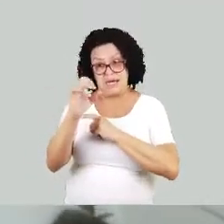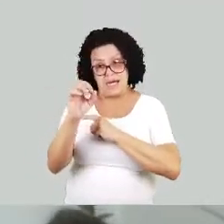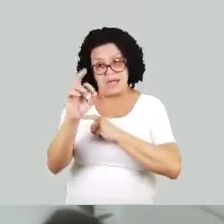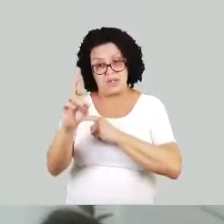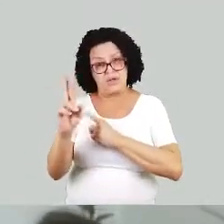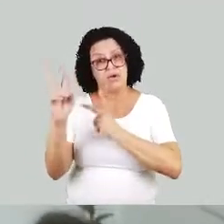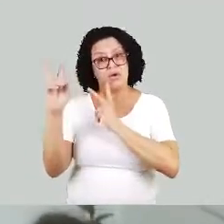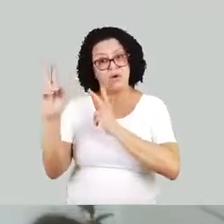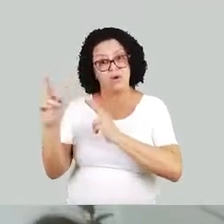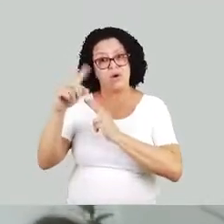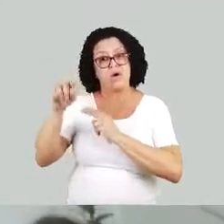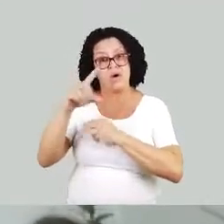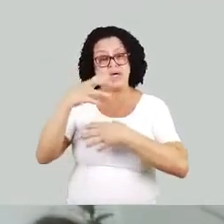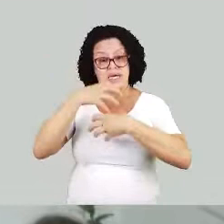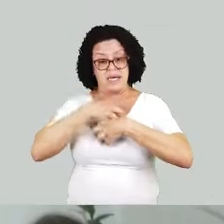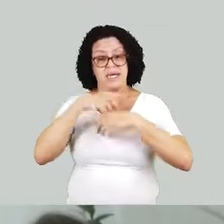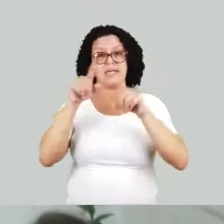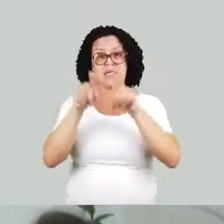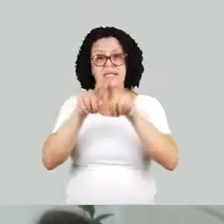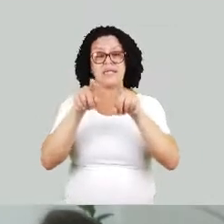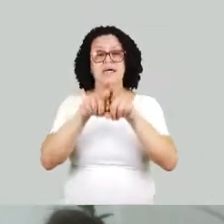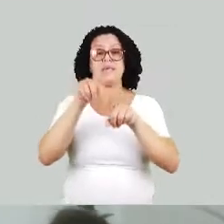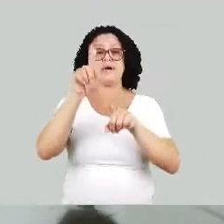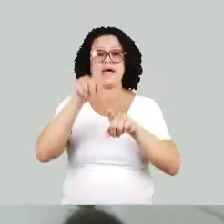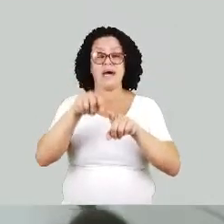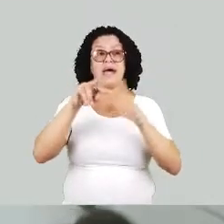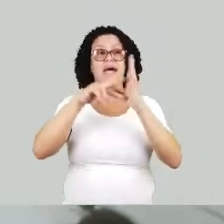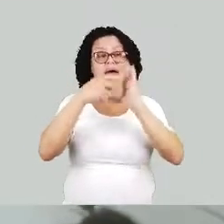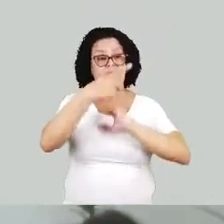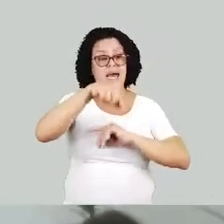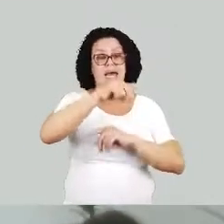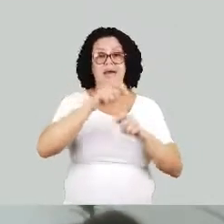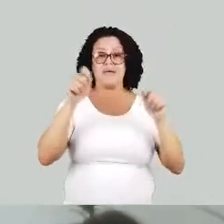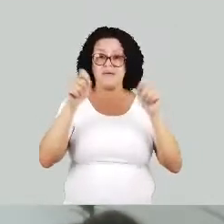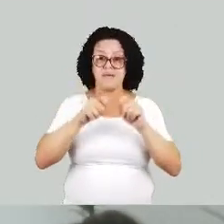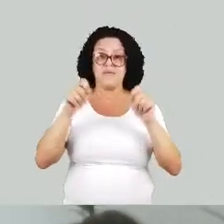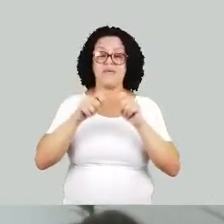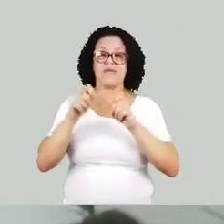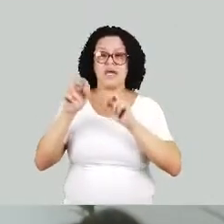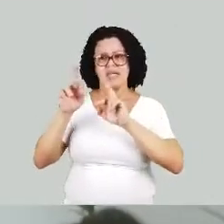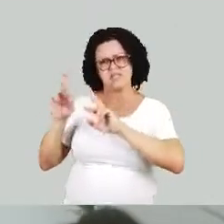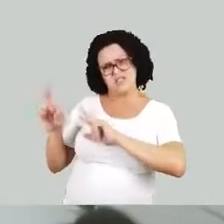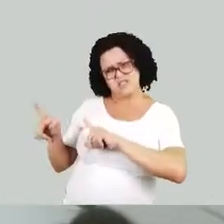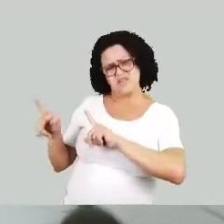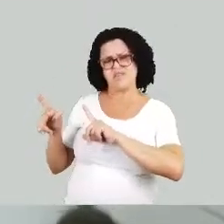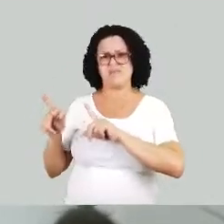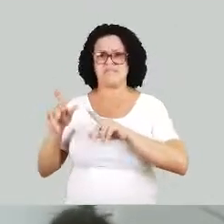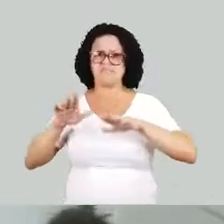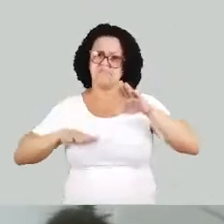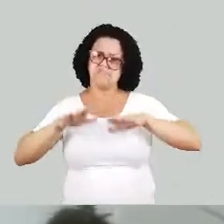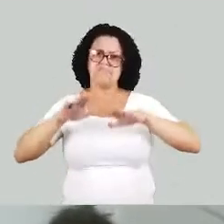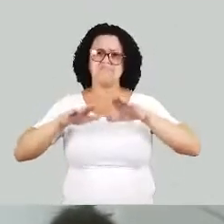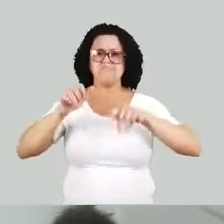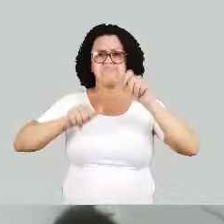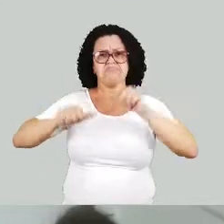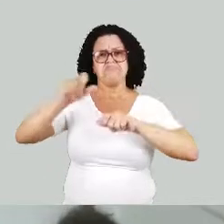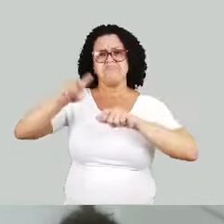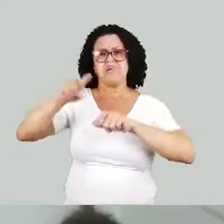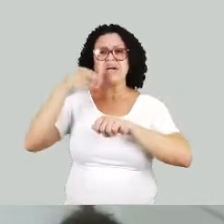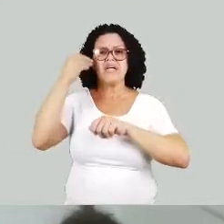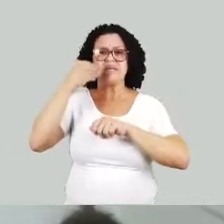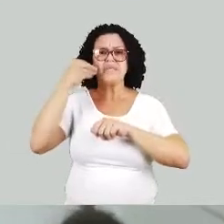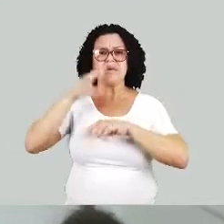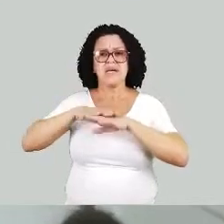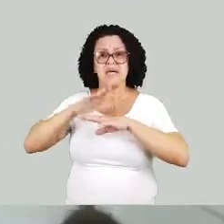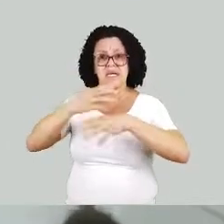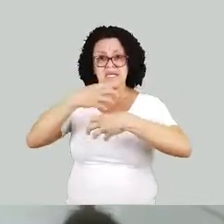um mesmo evento lesivo é consignado de forma diferente conforme a avaliação de quem